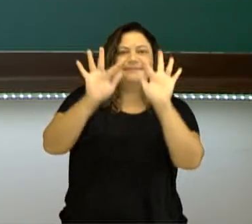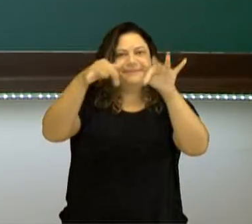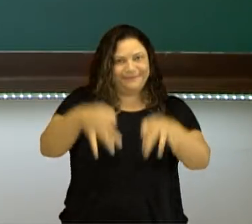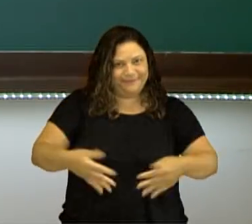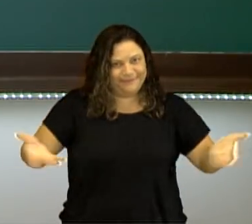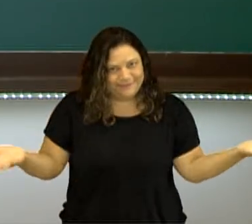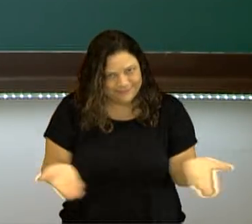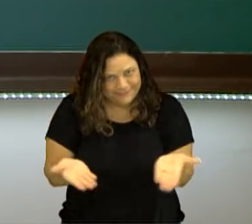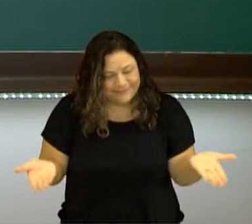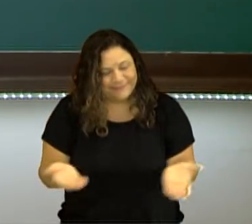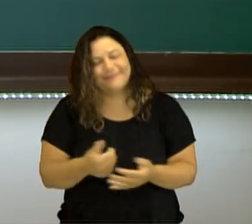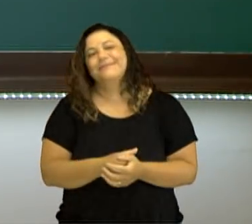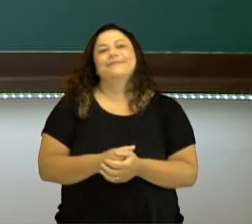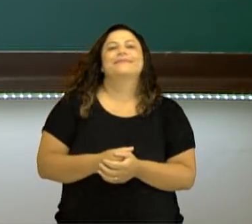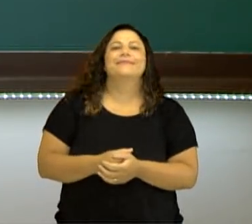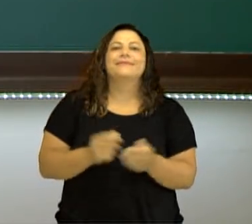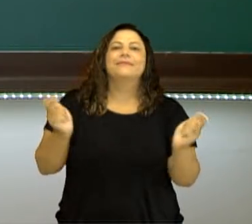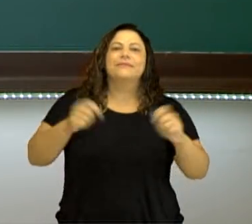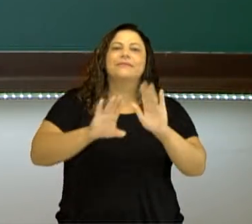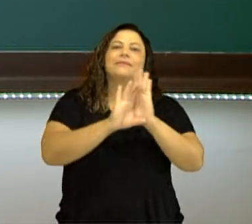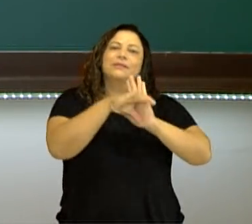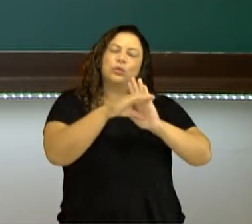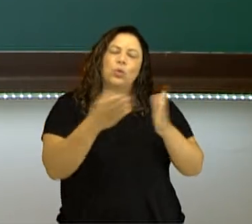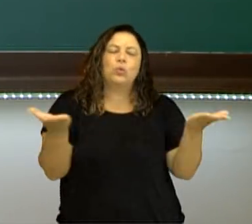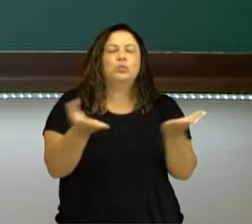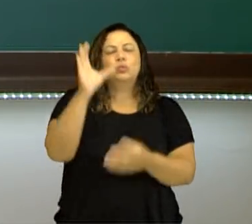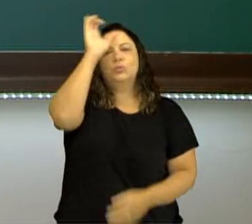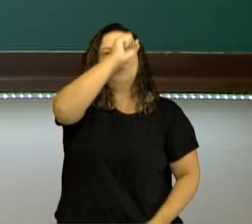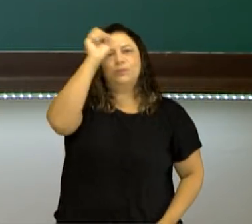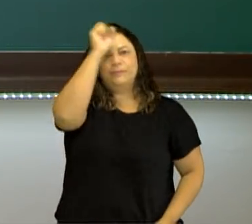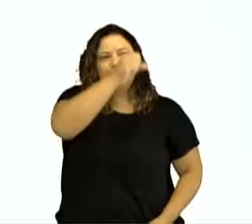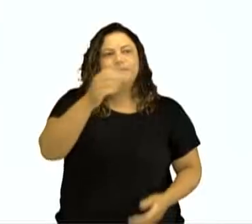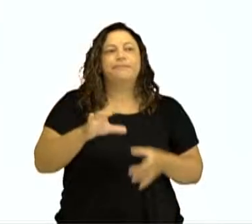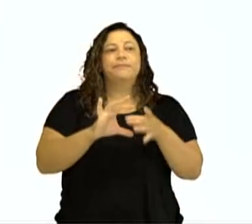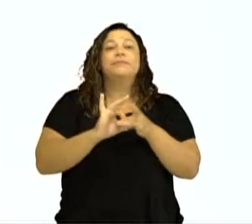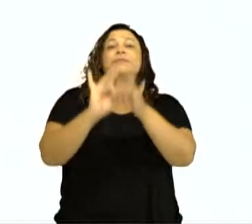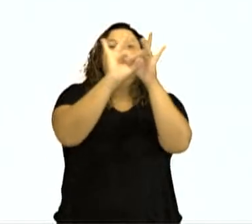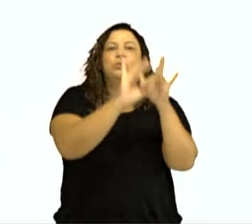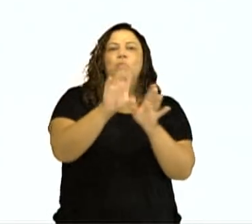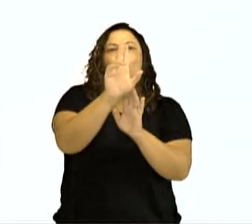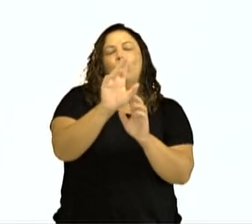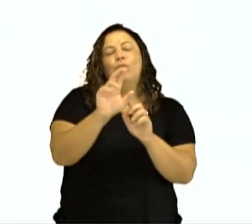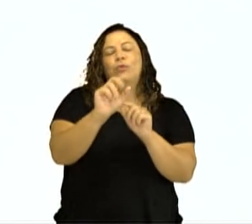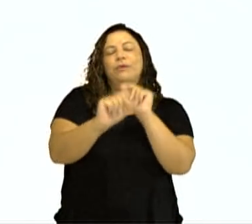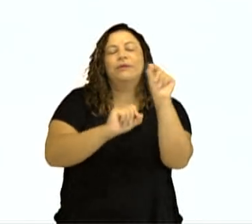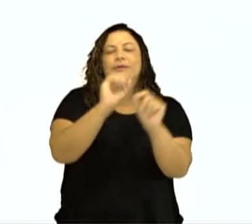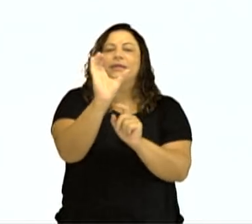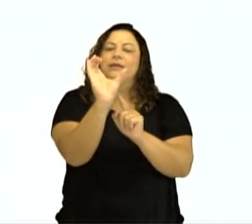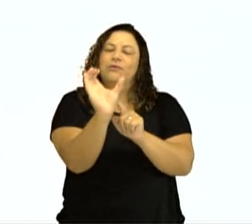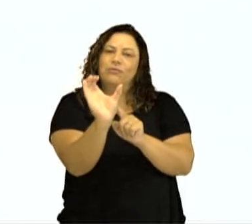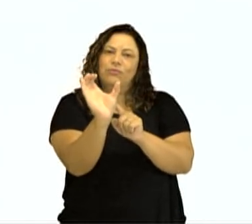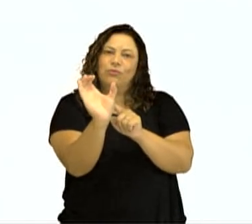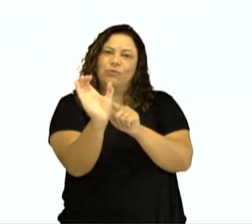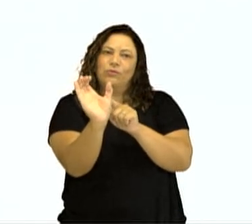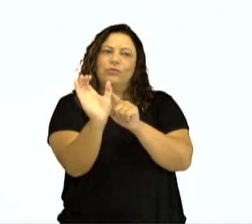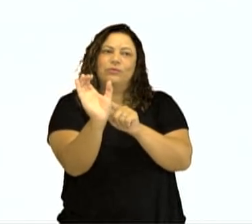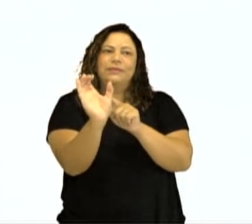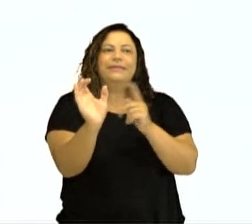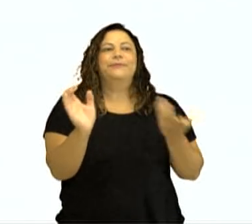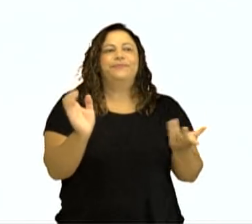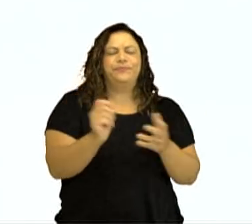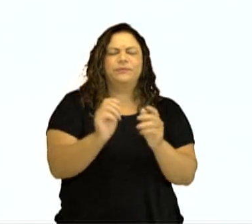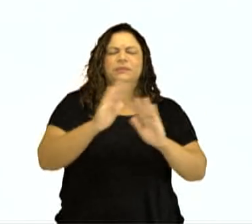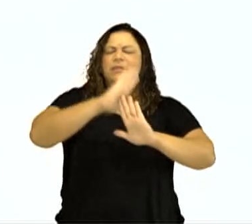aqui. Vamos reforçar alguns conceitos aprendidos hoje. União de intervalos, considerar todos os elementos